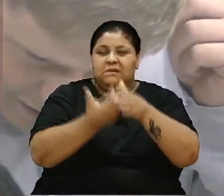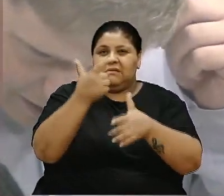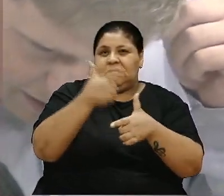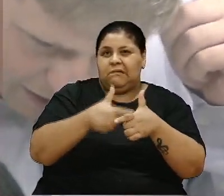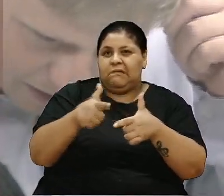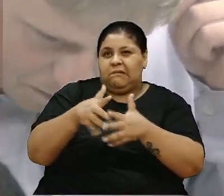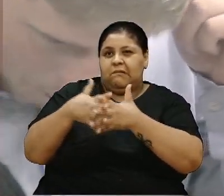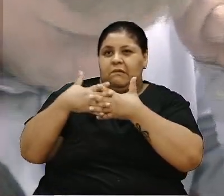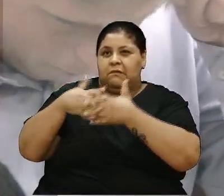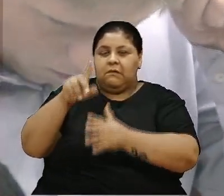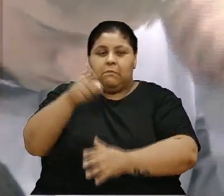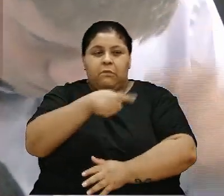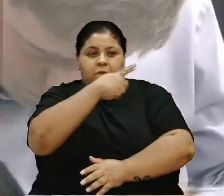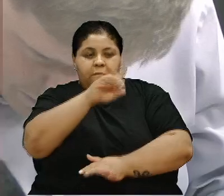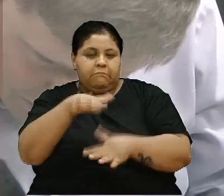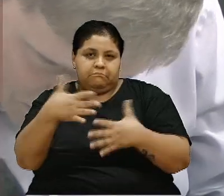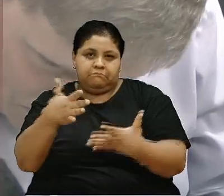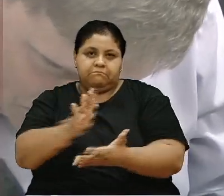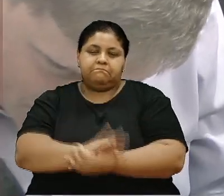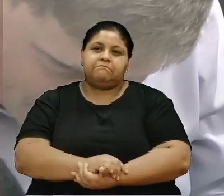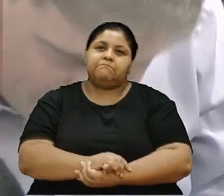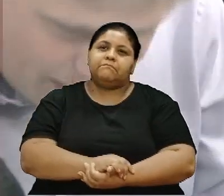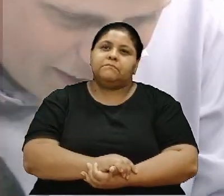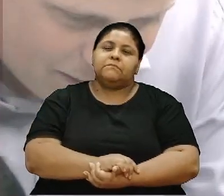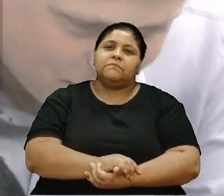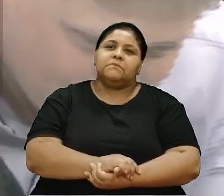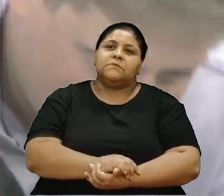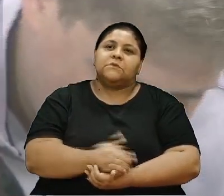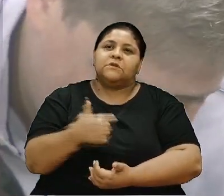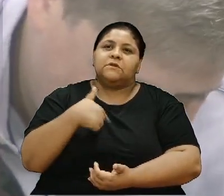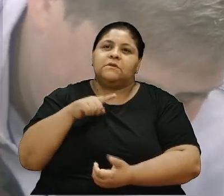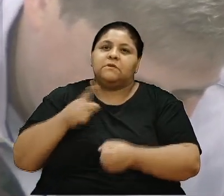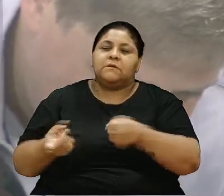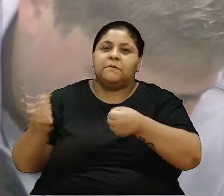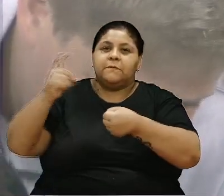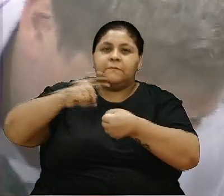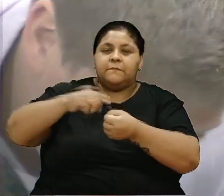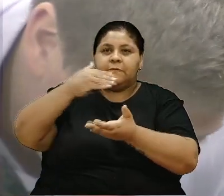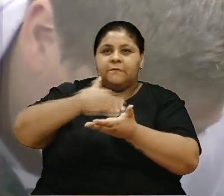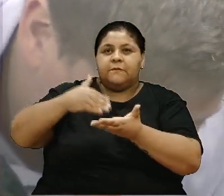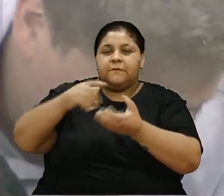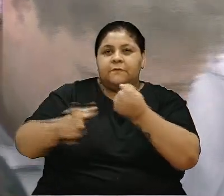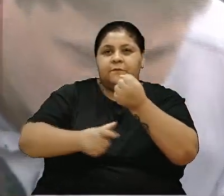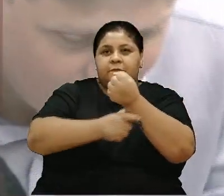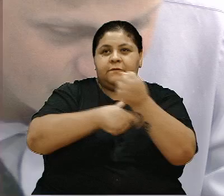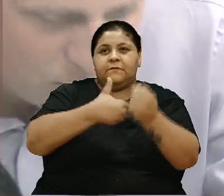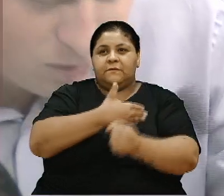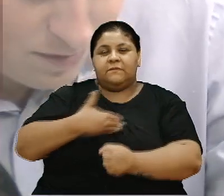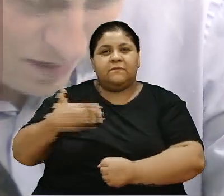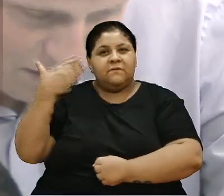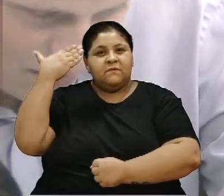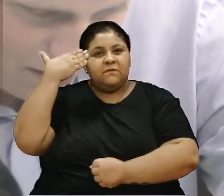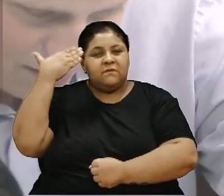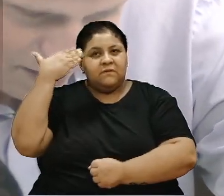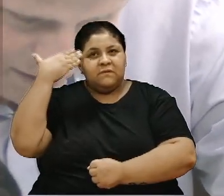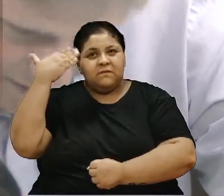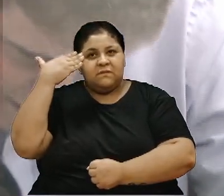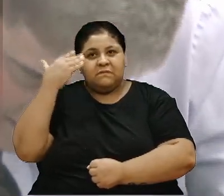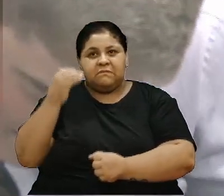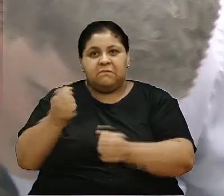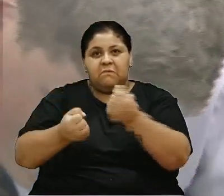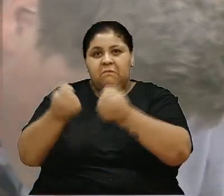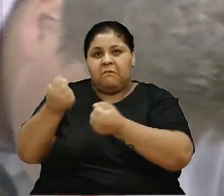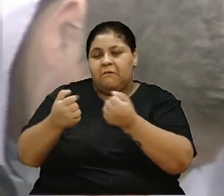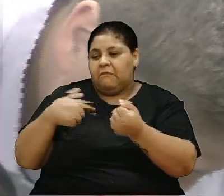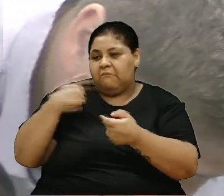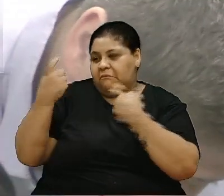confusão, bloqueio de via, enfim. E aí eu tive o retorno do secretário de Segurança Pública, que ele não sabia se era possível ter viatura lá, enfim.